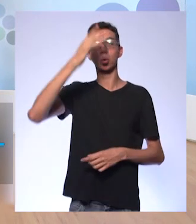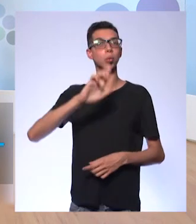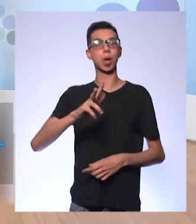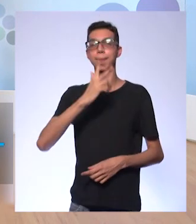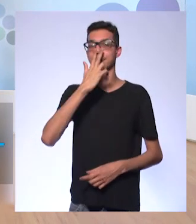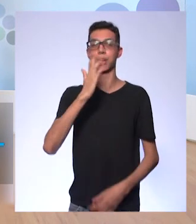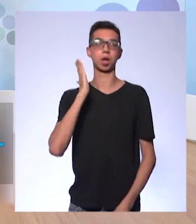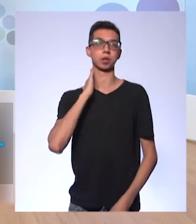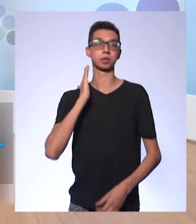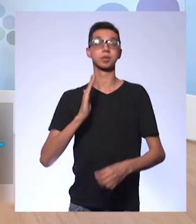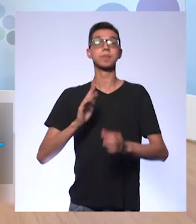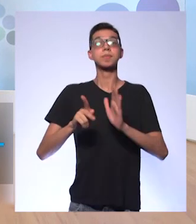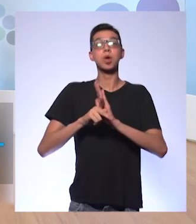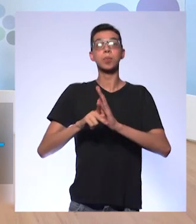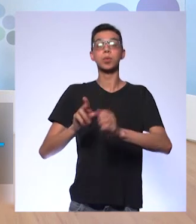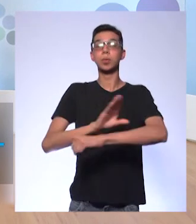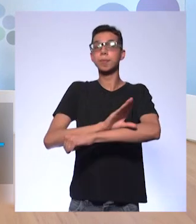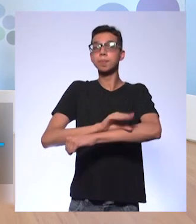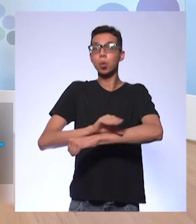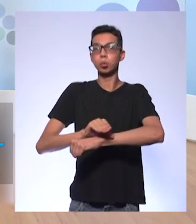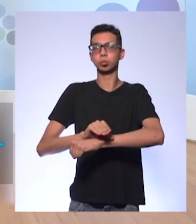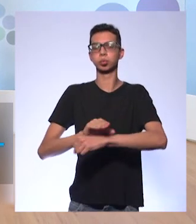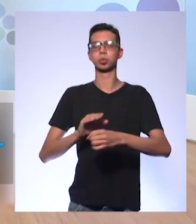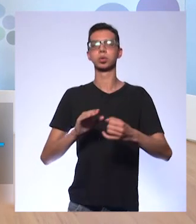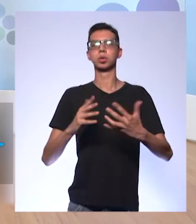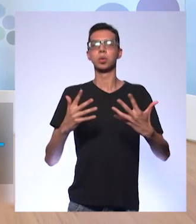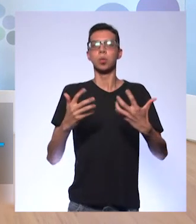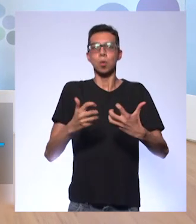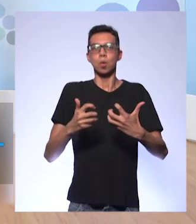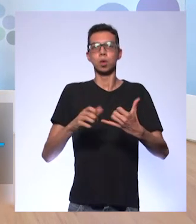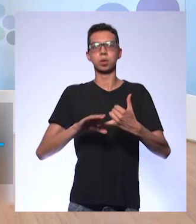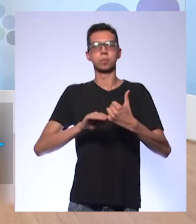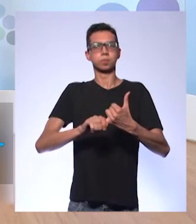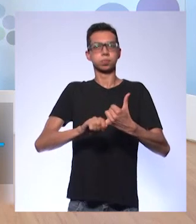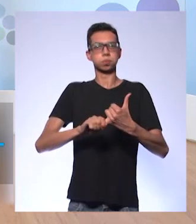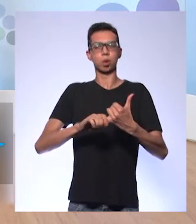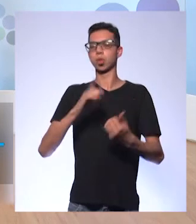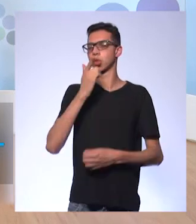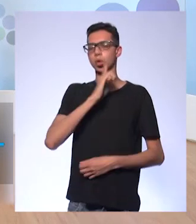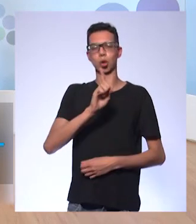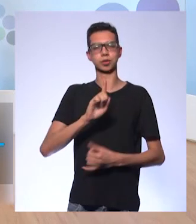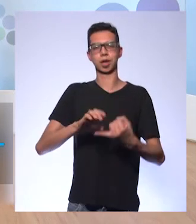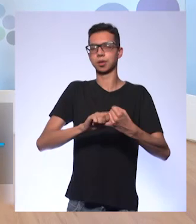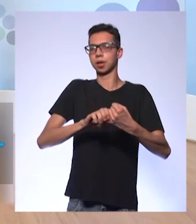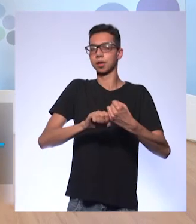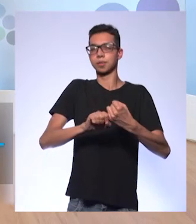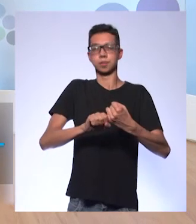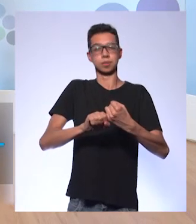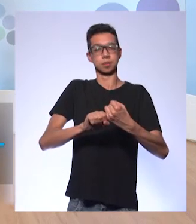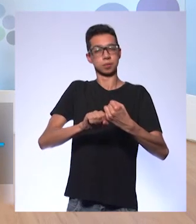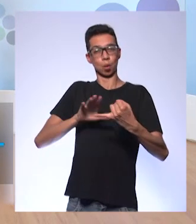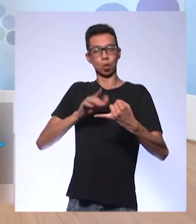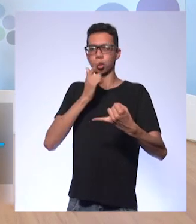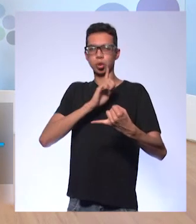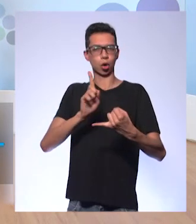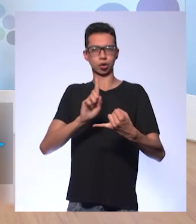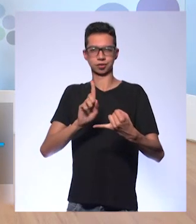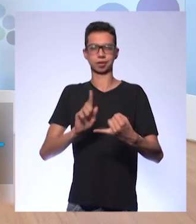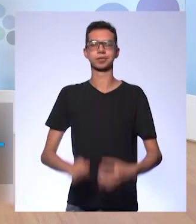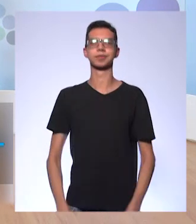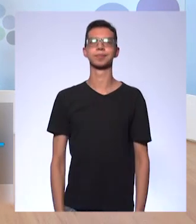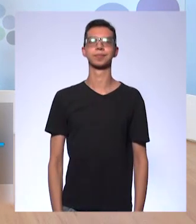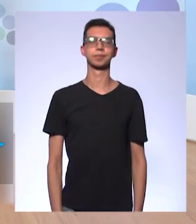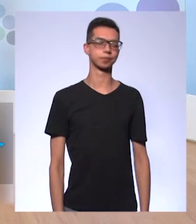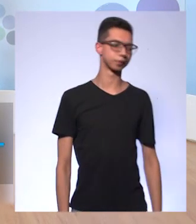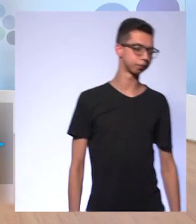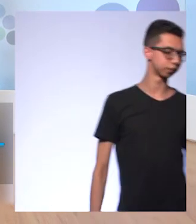uma contração ali que você não consegue, né, soltar do soltar fio, do tá fio, preso, né? Ele fica colado no choque, né? justamente